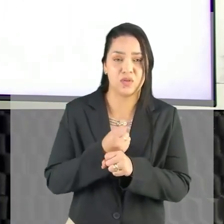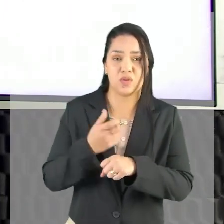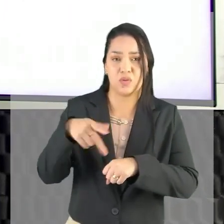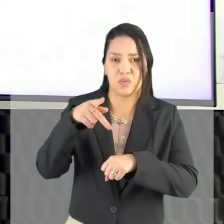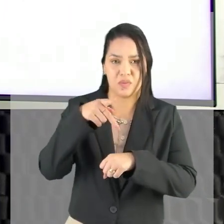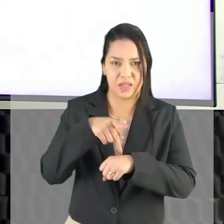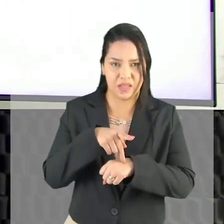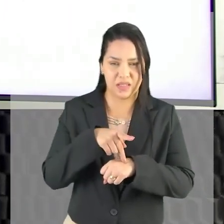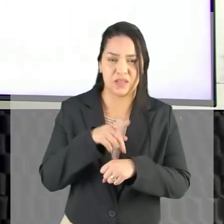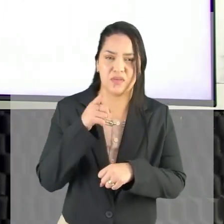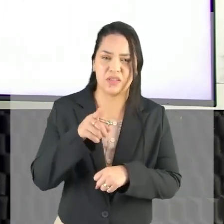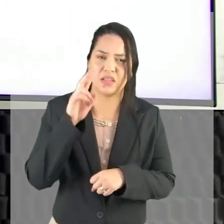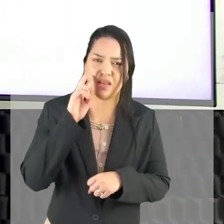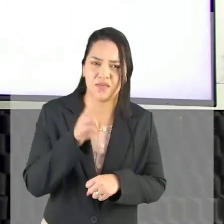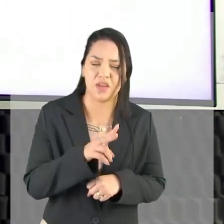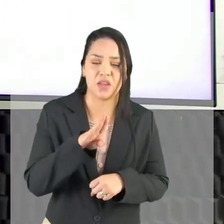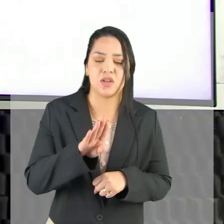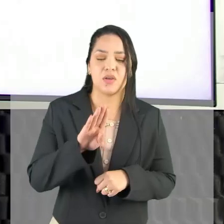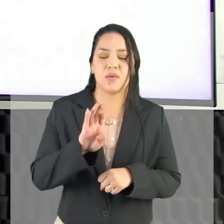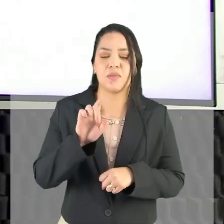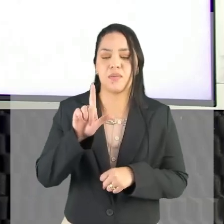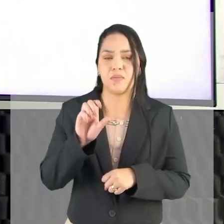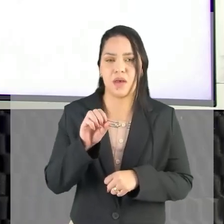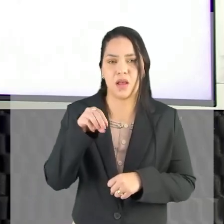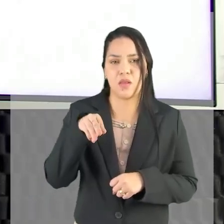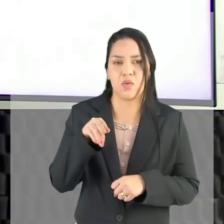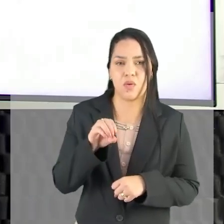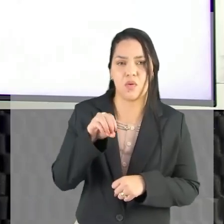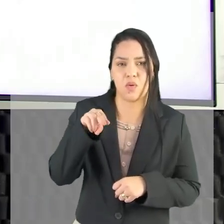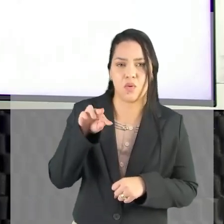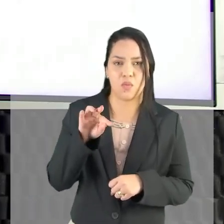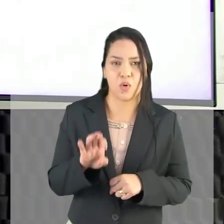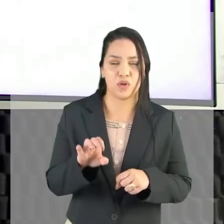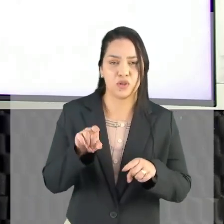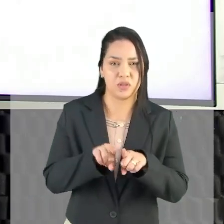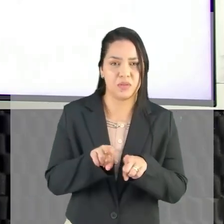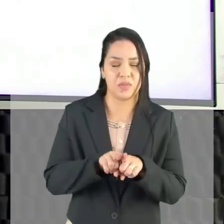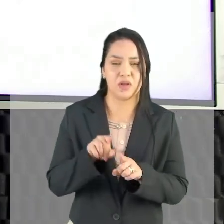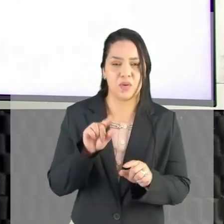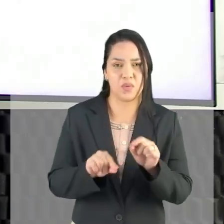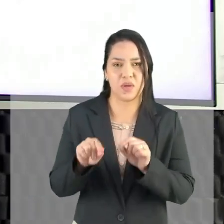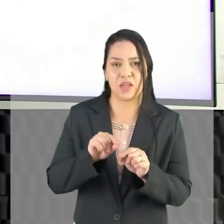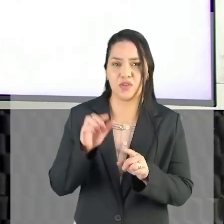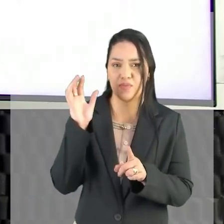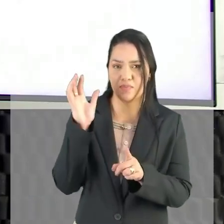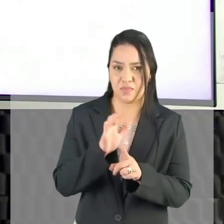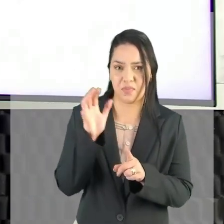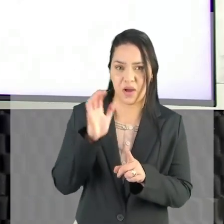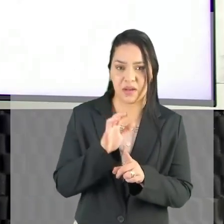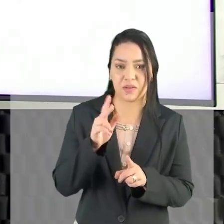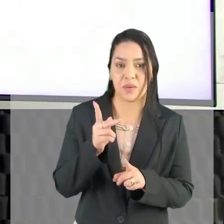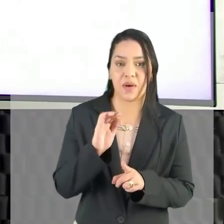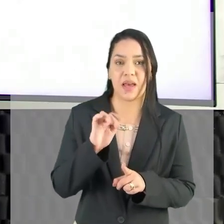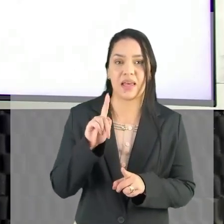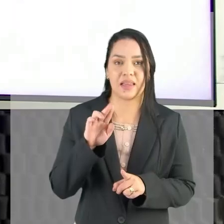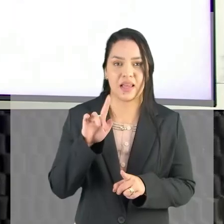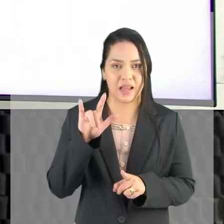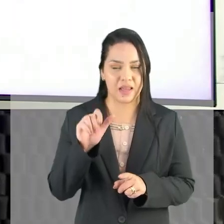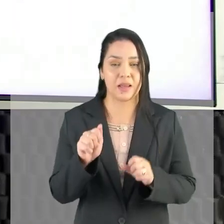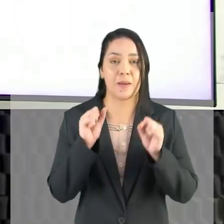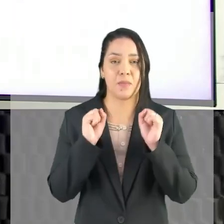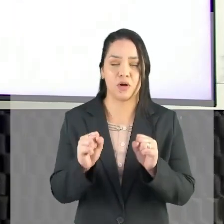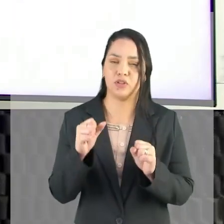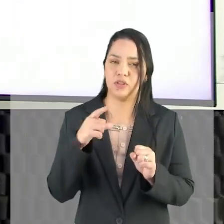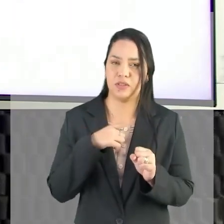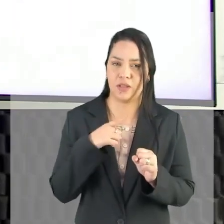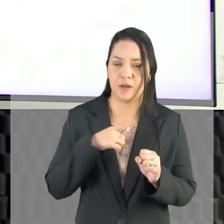país. Quando você fala, por exemplo, de Belo Monte, lá no norte do Brasil, a gente está falando de impactos que uma hidrelétrica pode trazer